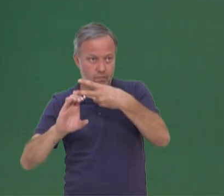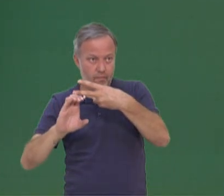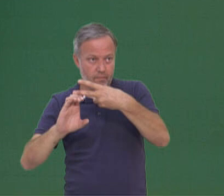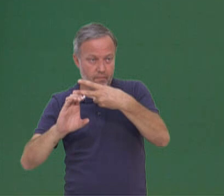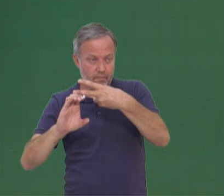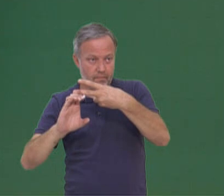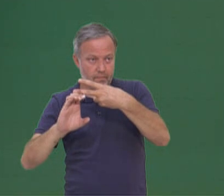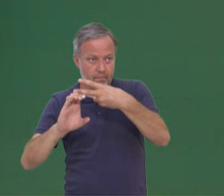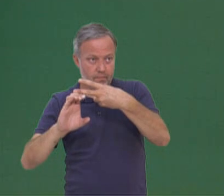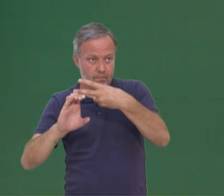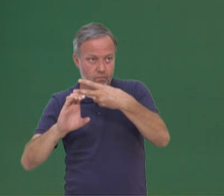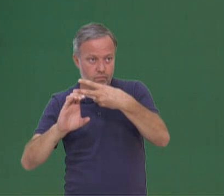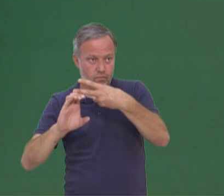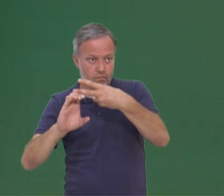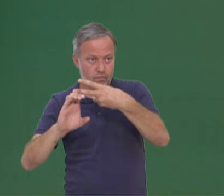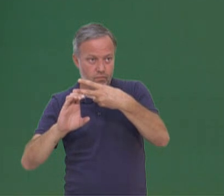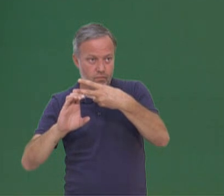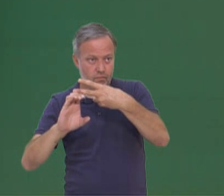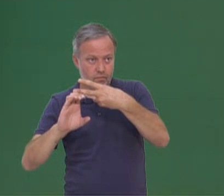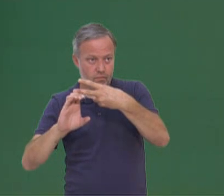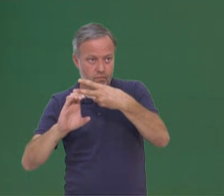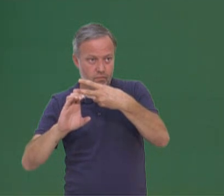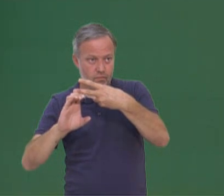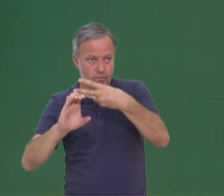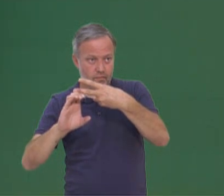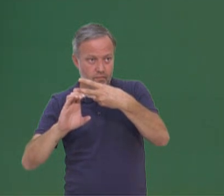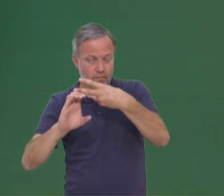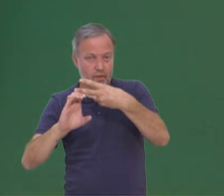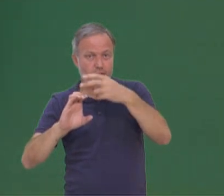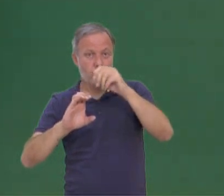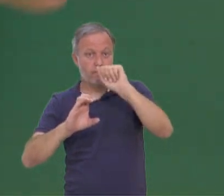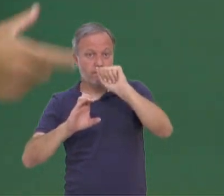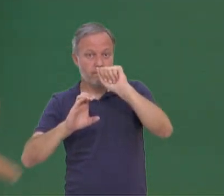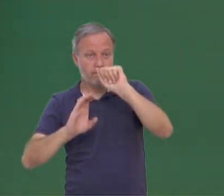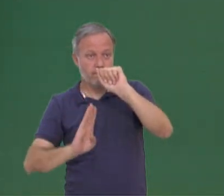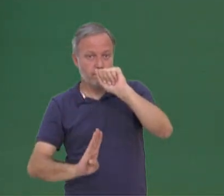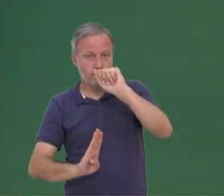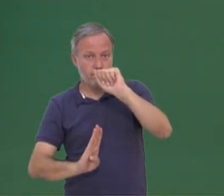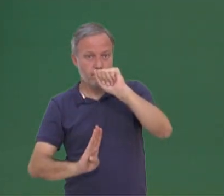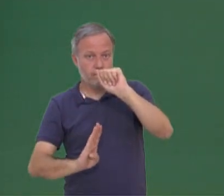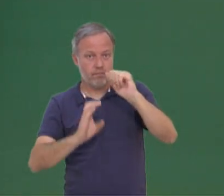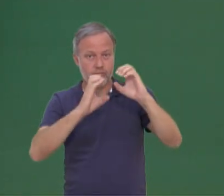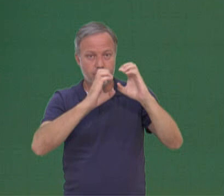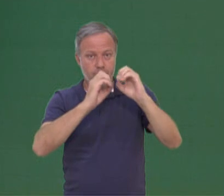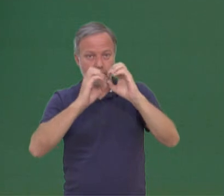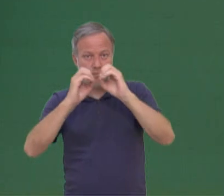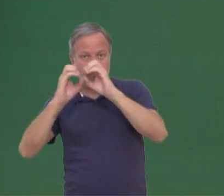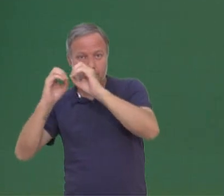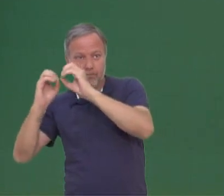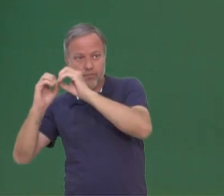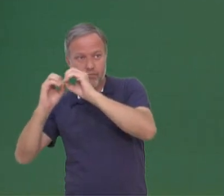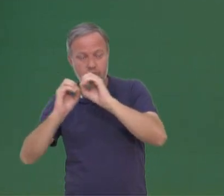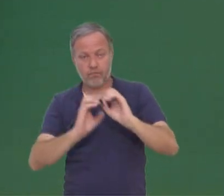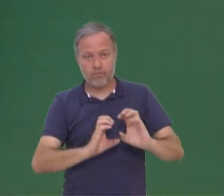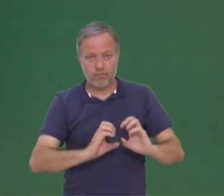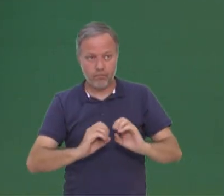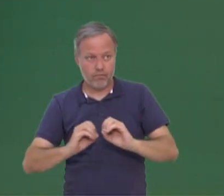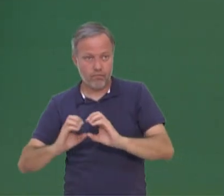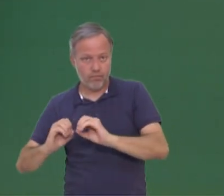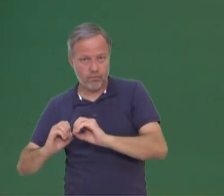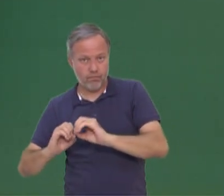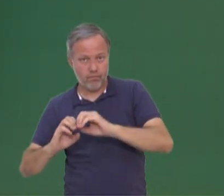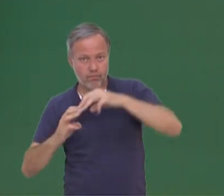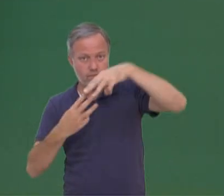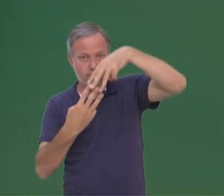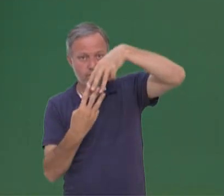a letra B, o lado de dentro da célula, interior. Imagine que isso aqui continua e fecha a célula. Maravilha?